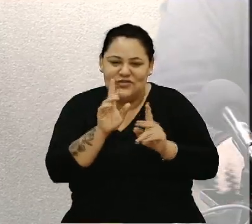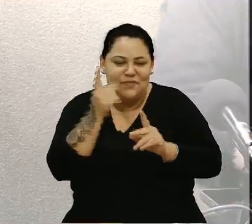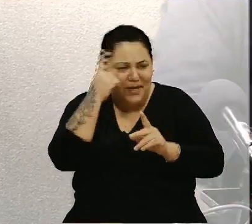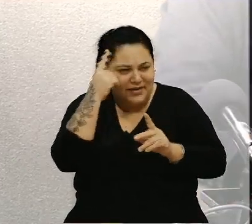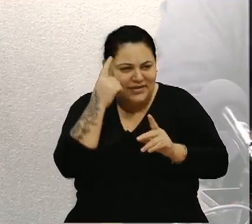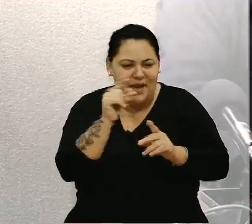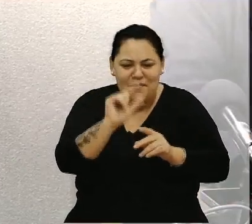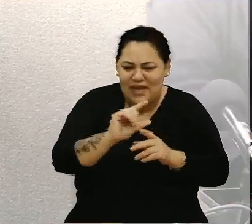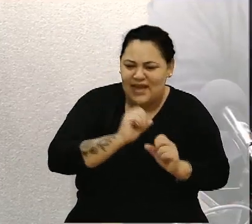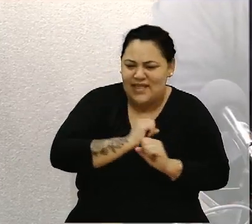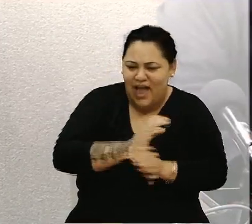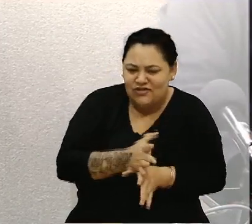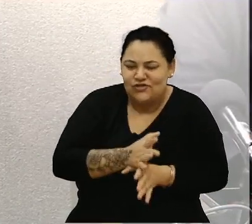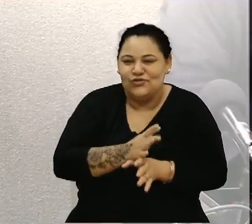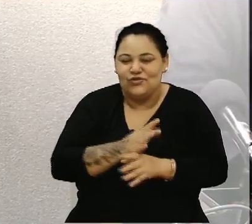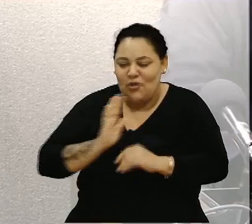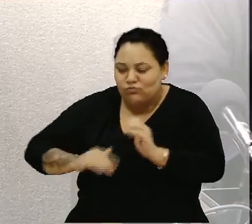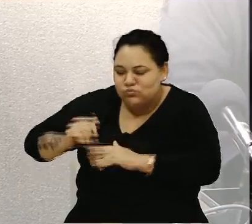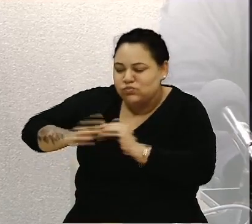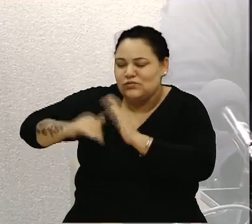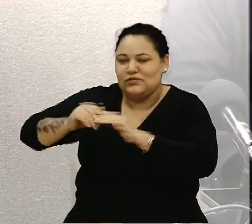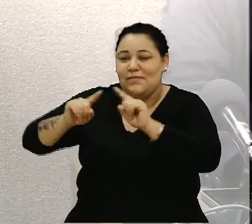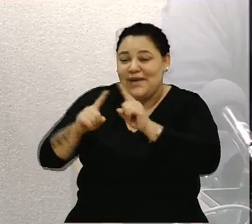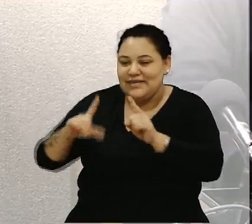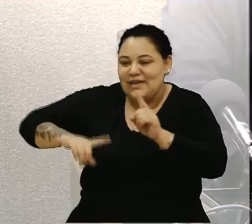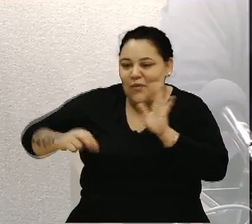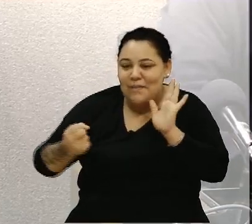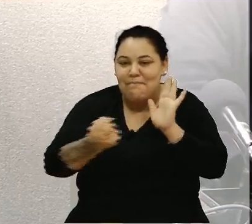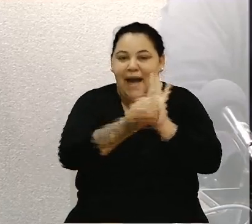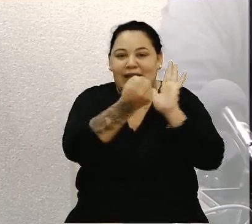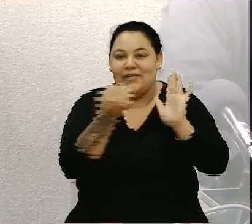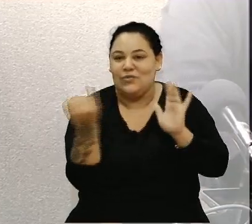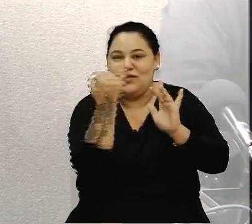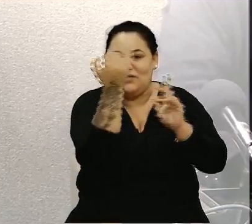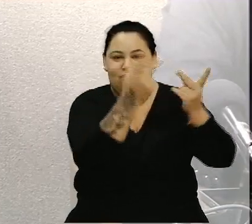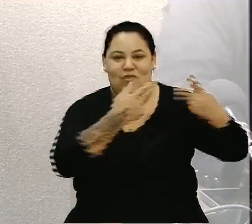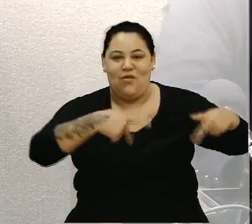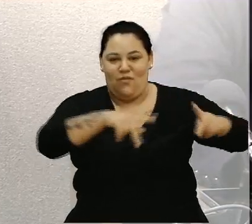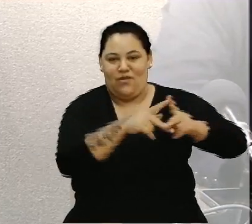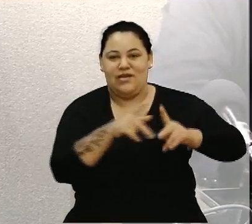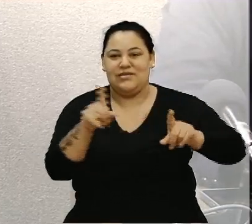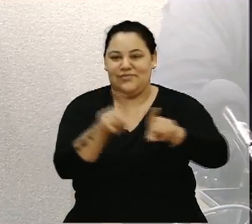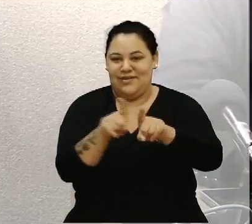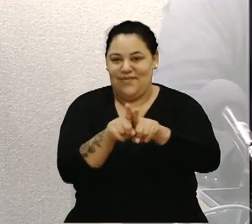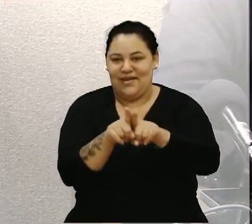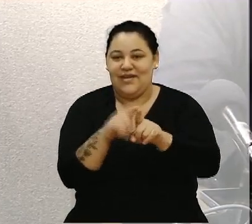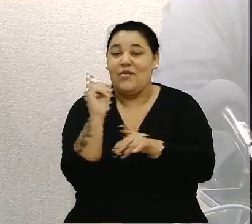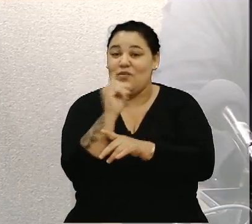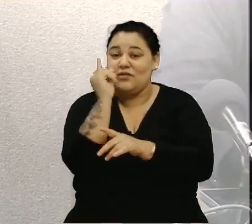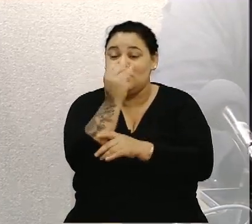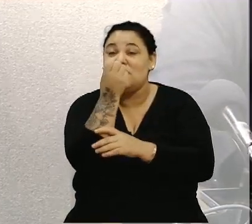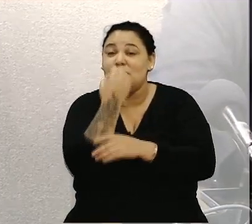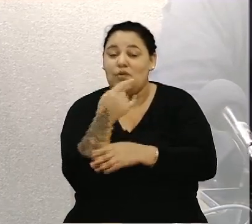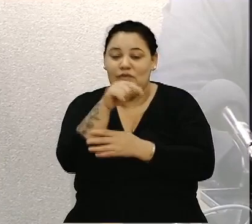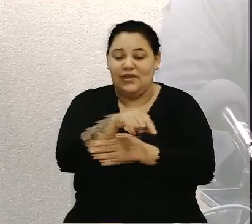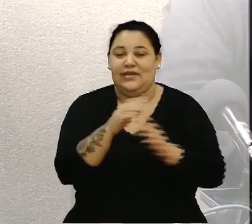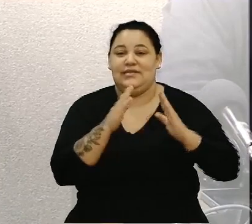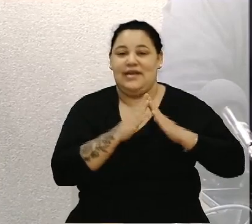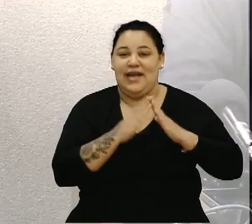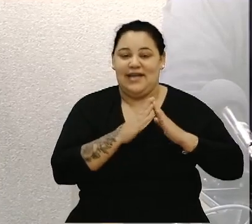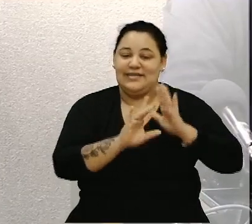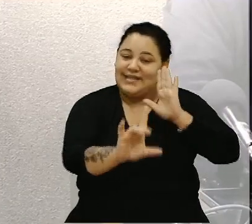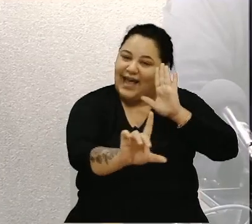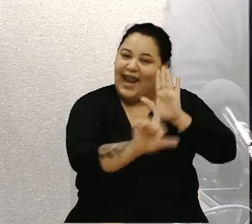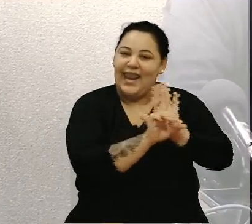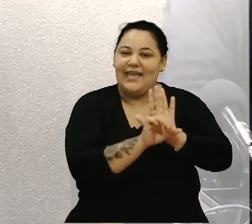que a gente constrói, né, mas que lá na ponta tem um impacto muito relevante, muito importante. E que bom que essa Casa Legislativa vem